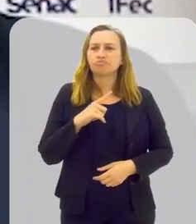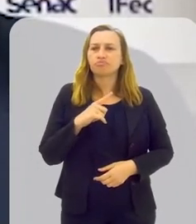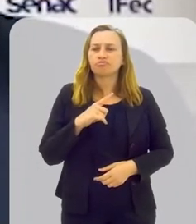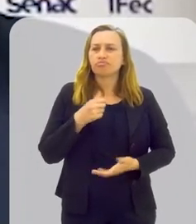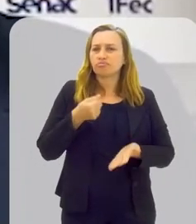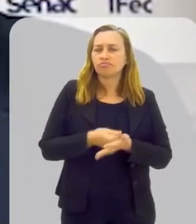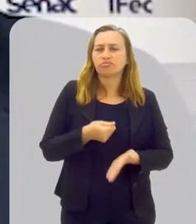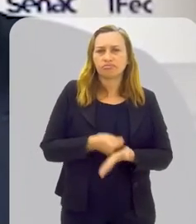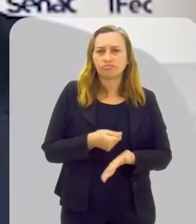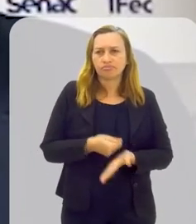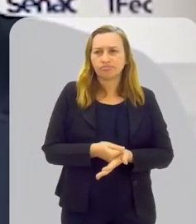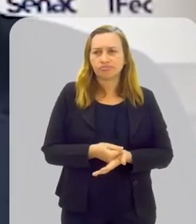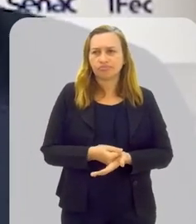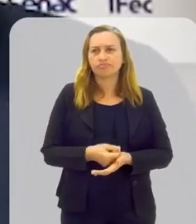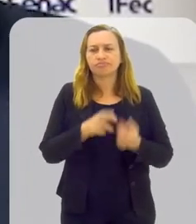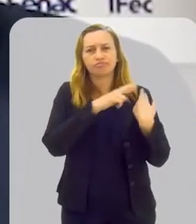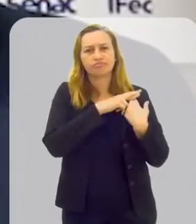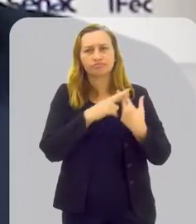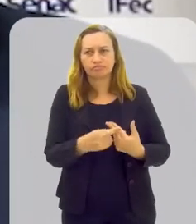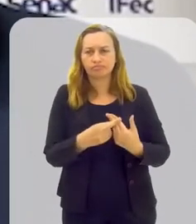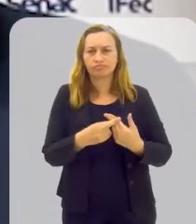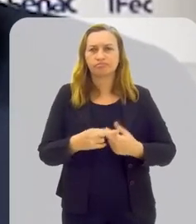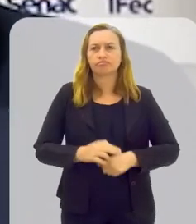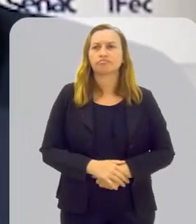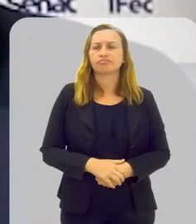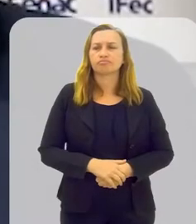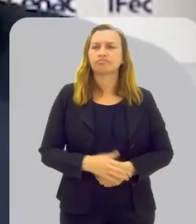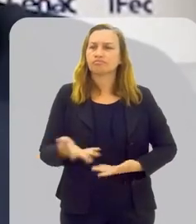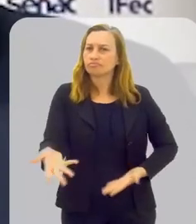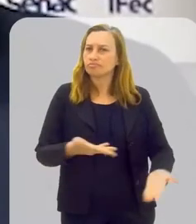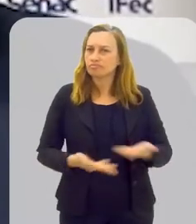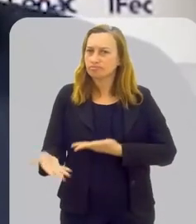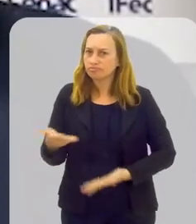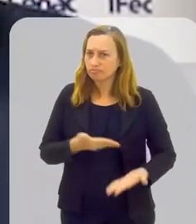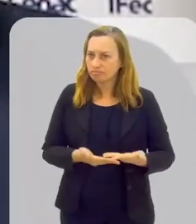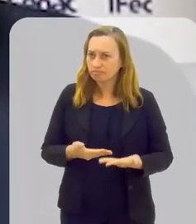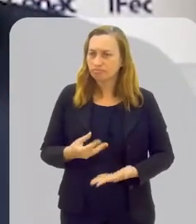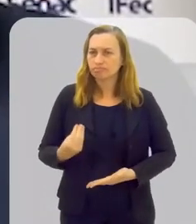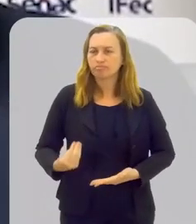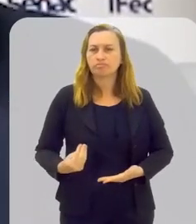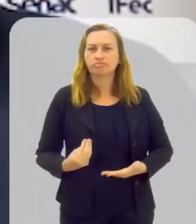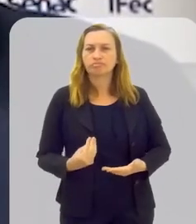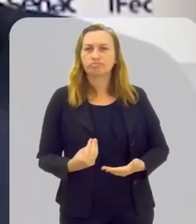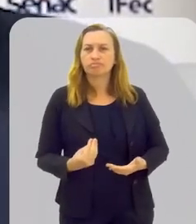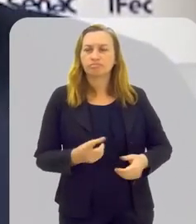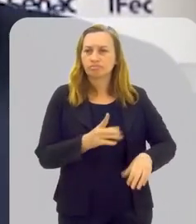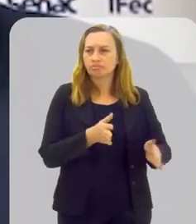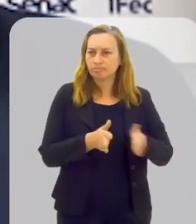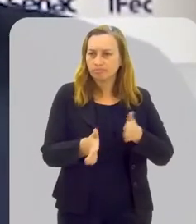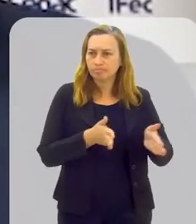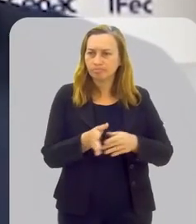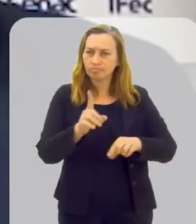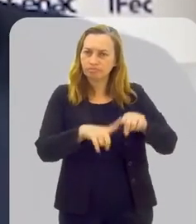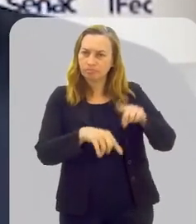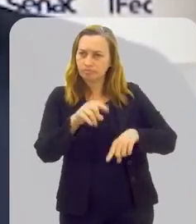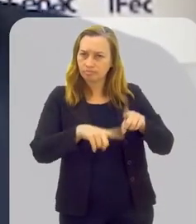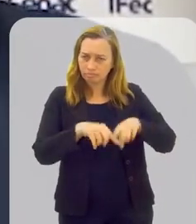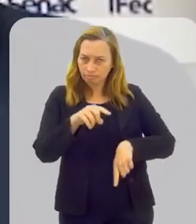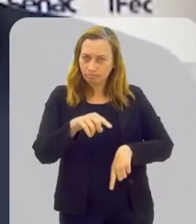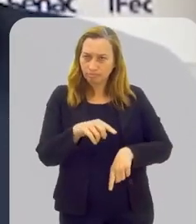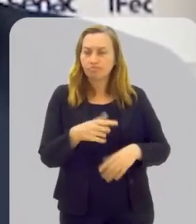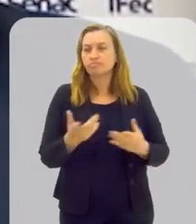uma definição uma obrigatoriedade que é responsabilidade compartilhada pelo ciclo de vida do produto